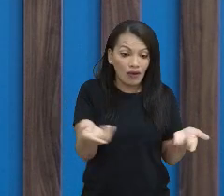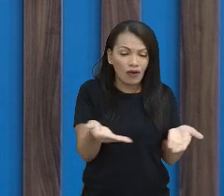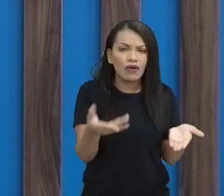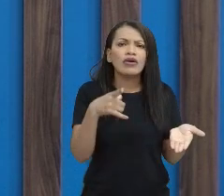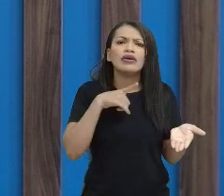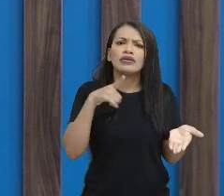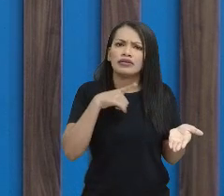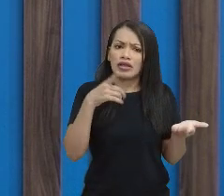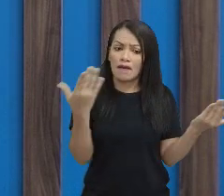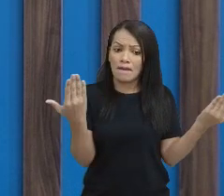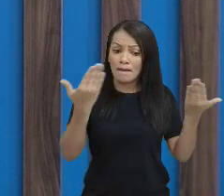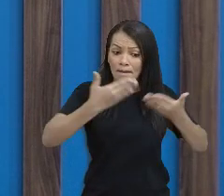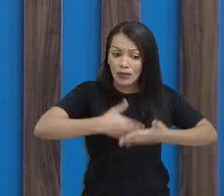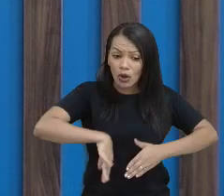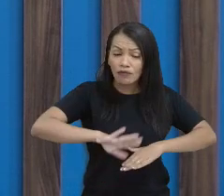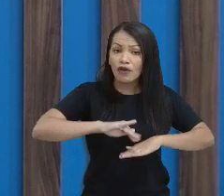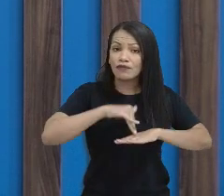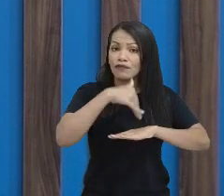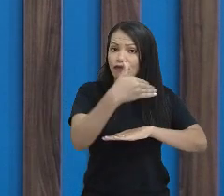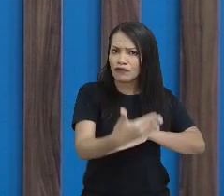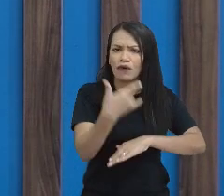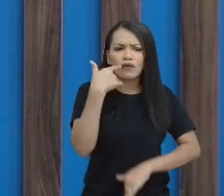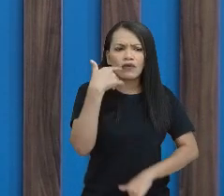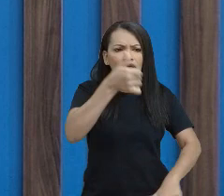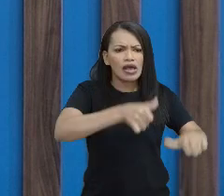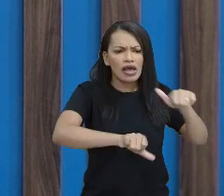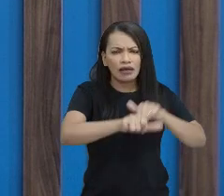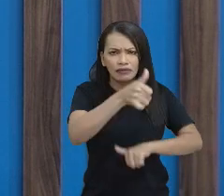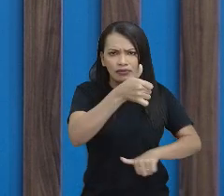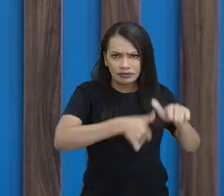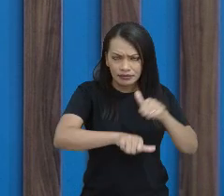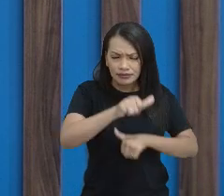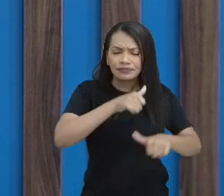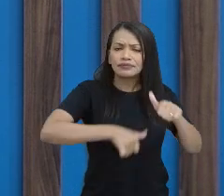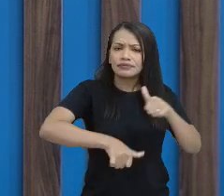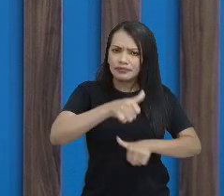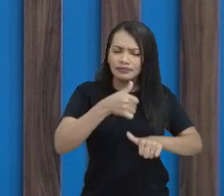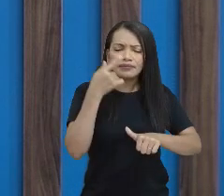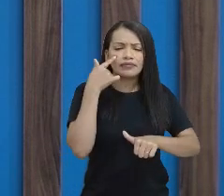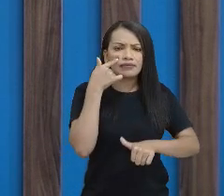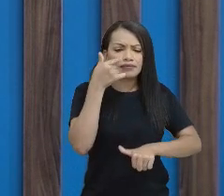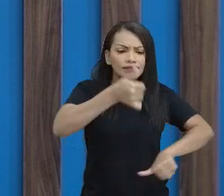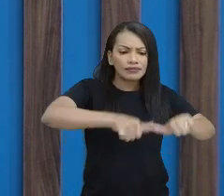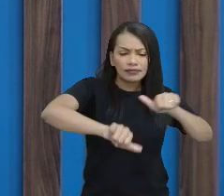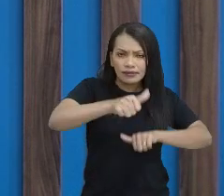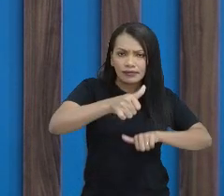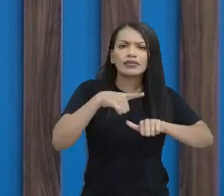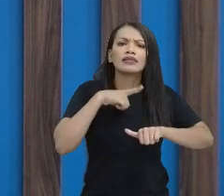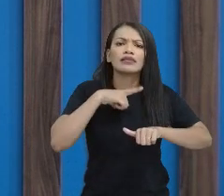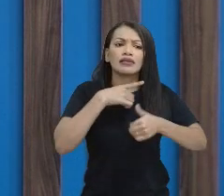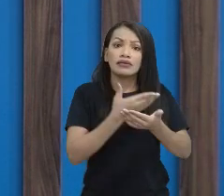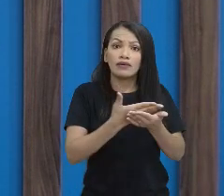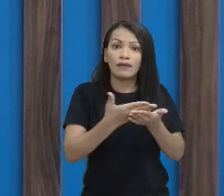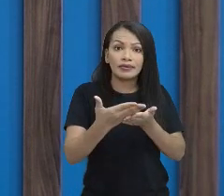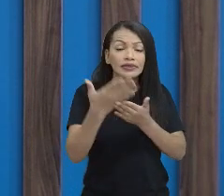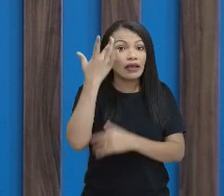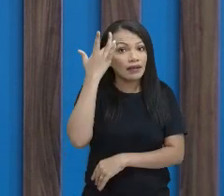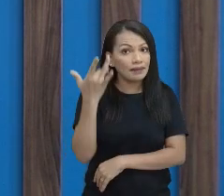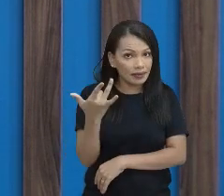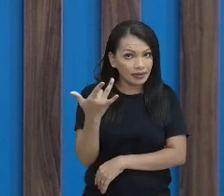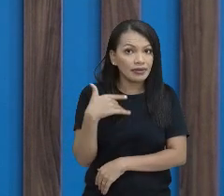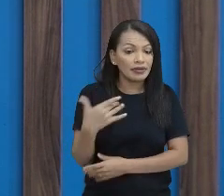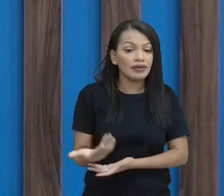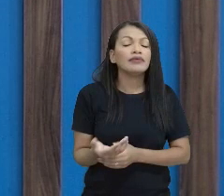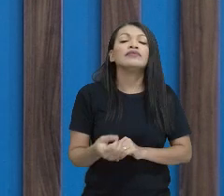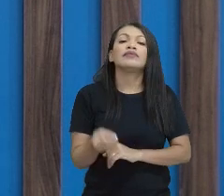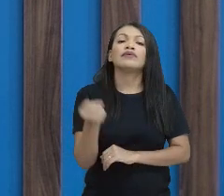de provas externas, não é? Avaliação diagnóstica, provas, avaliação diagnóstica, que começa amanhã, não é?